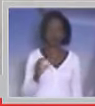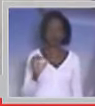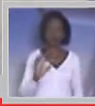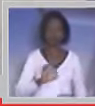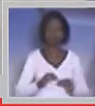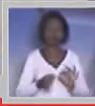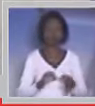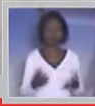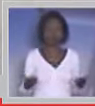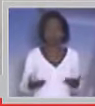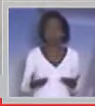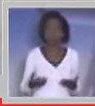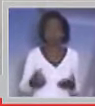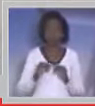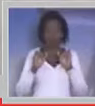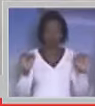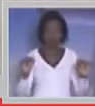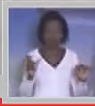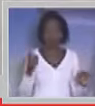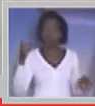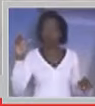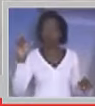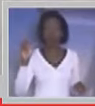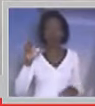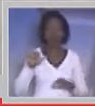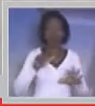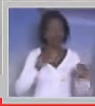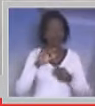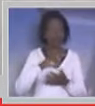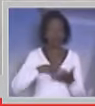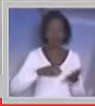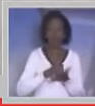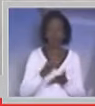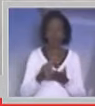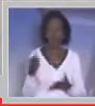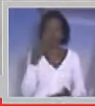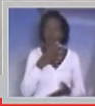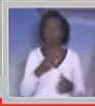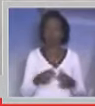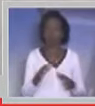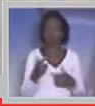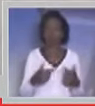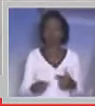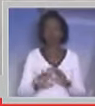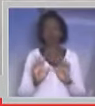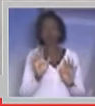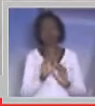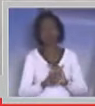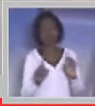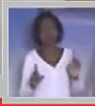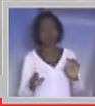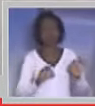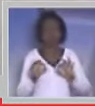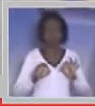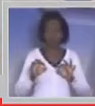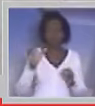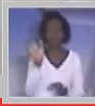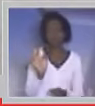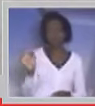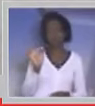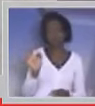outros professores mas sem nível universitário seriam instrutores com ensino médio é um